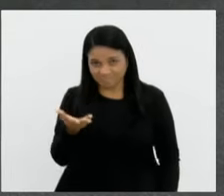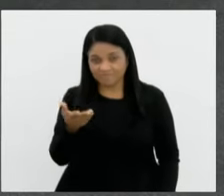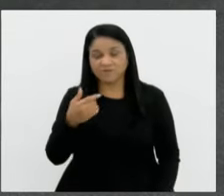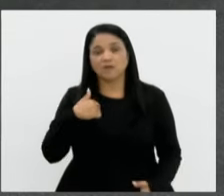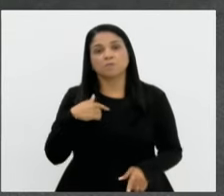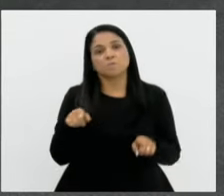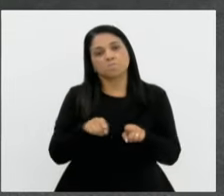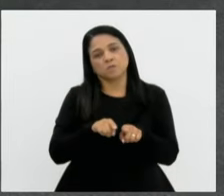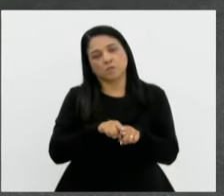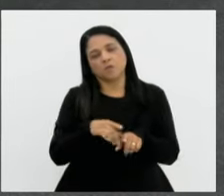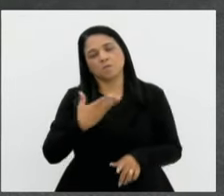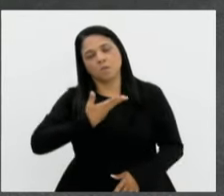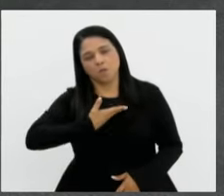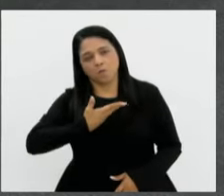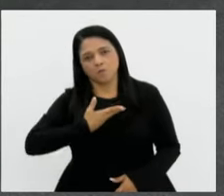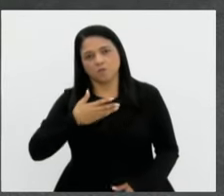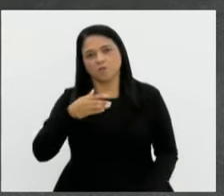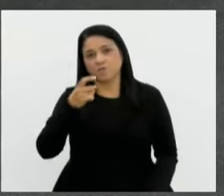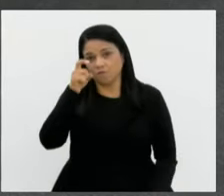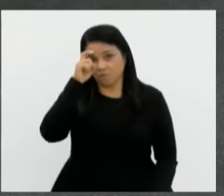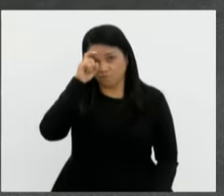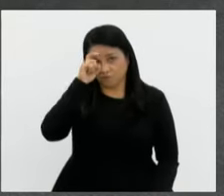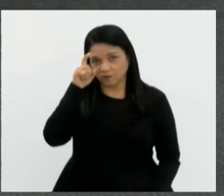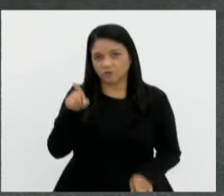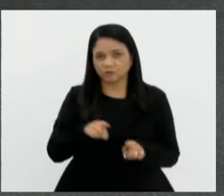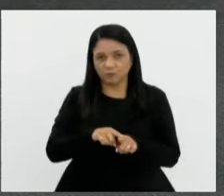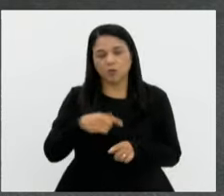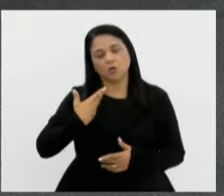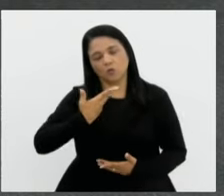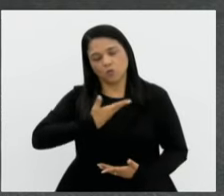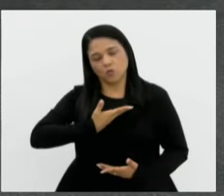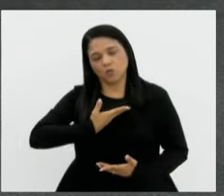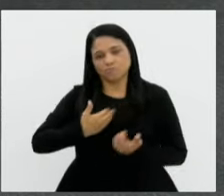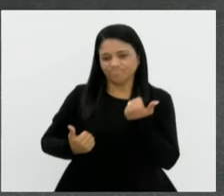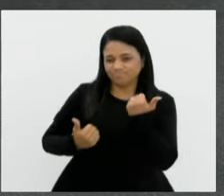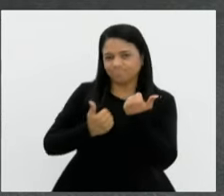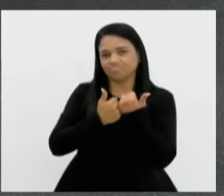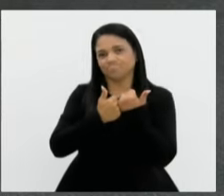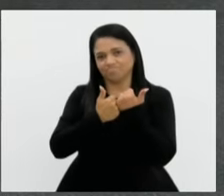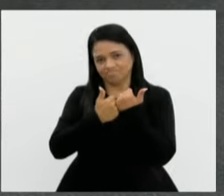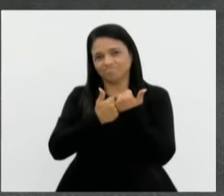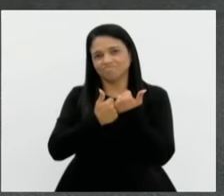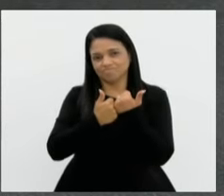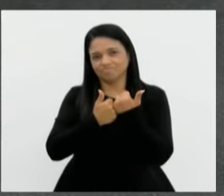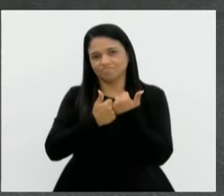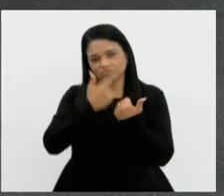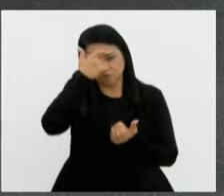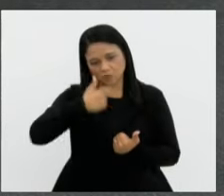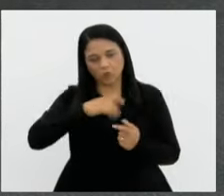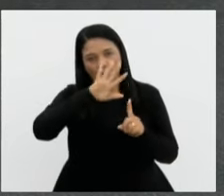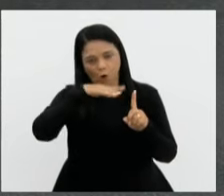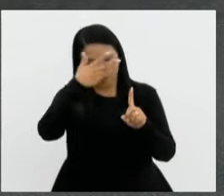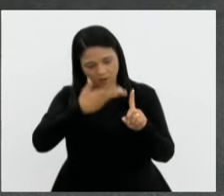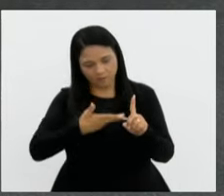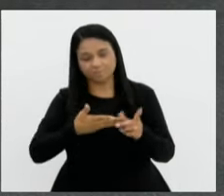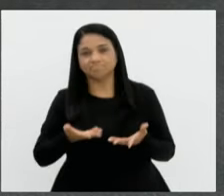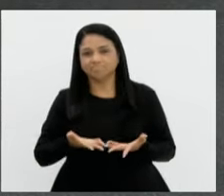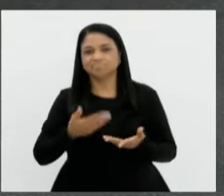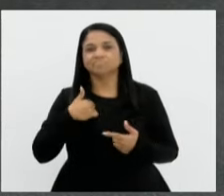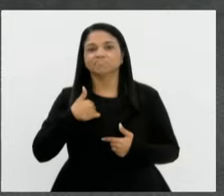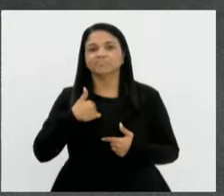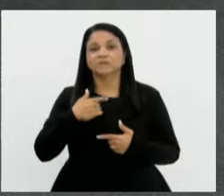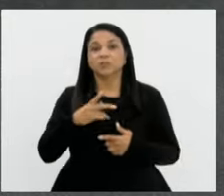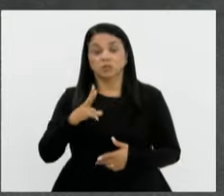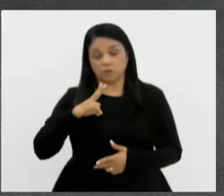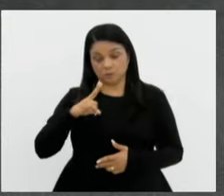amigo pessoal e meu companheiro, a quem eu tive a honra de ser assessor. Então, desse ponto de vista, eu quero dizer que eu, individualmente,